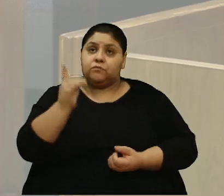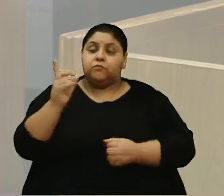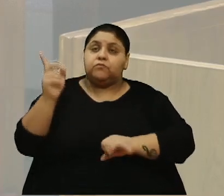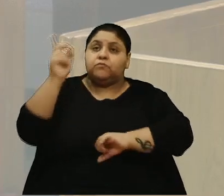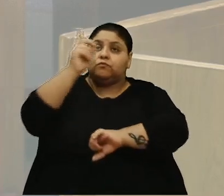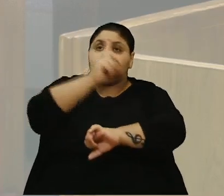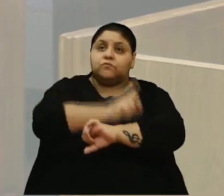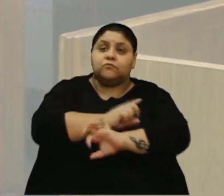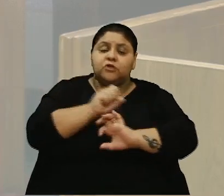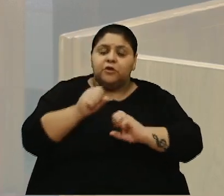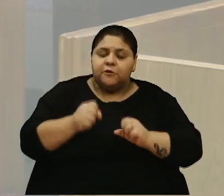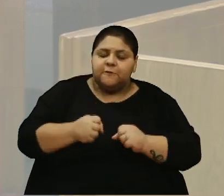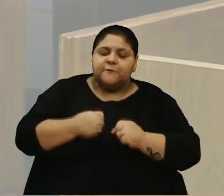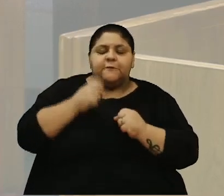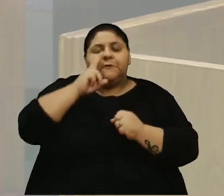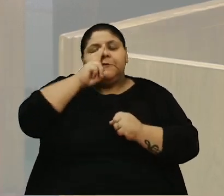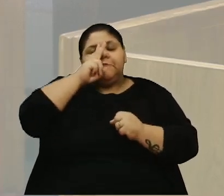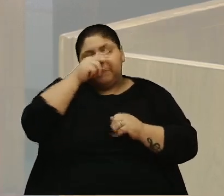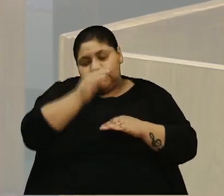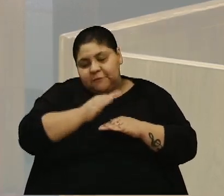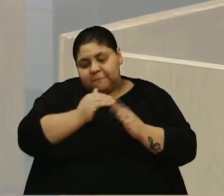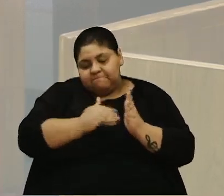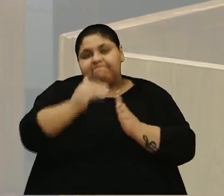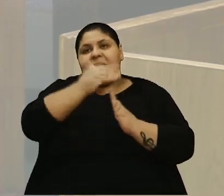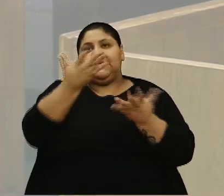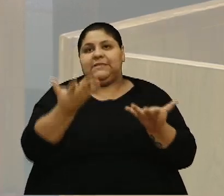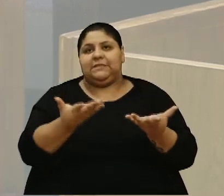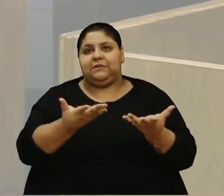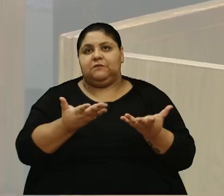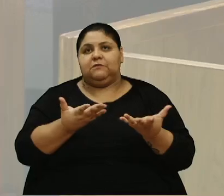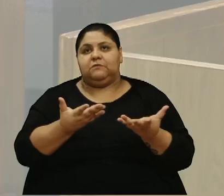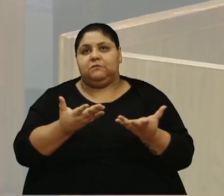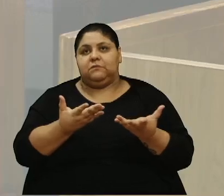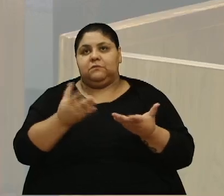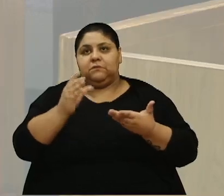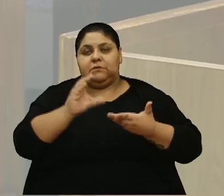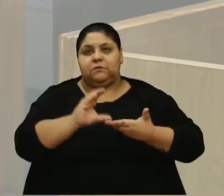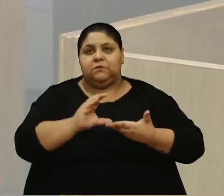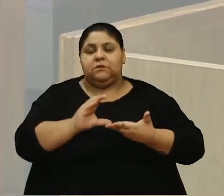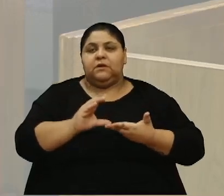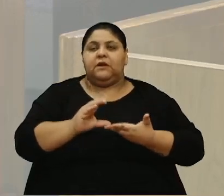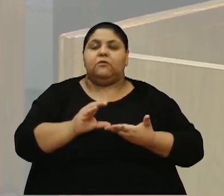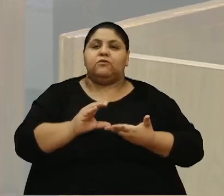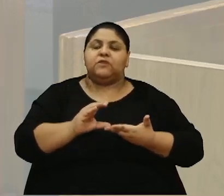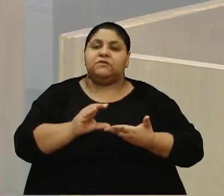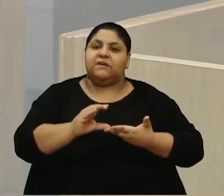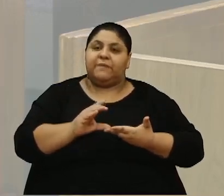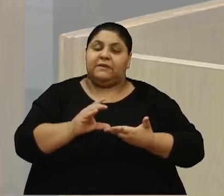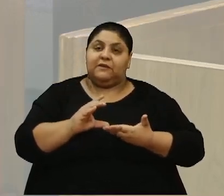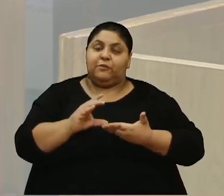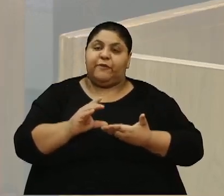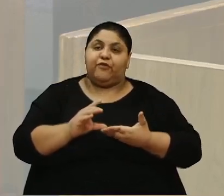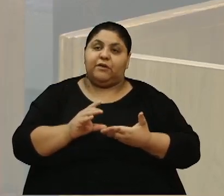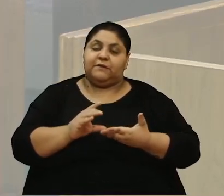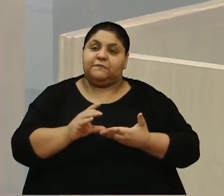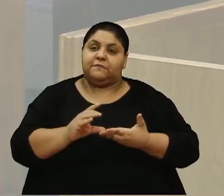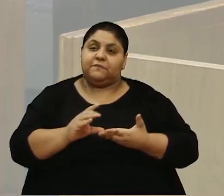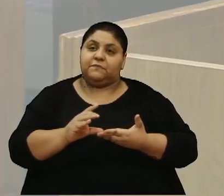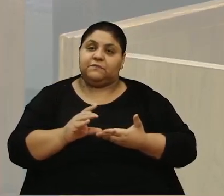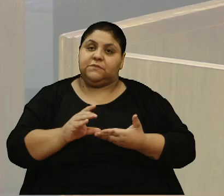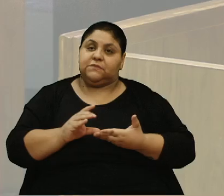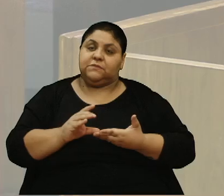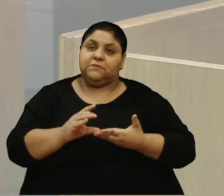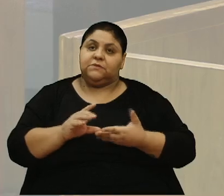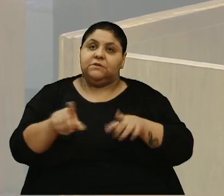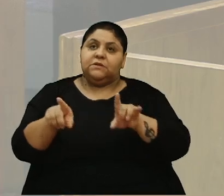dias, nos esforçando ao máximo para ir atrás de recursos para viabilizar a ampliação da sala de embarque e desembarque